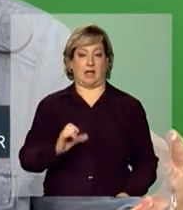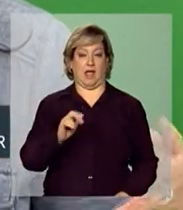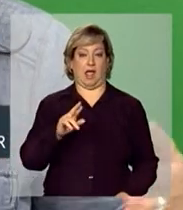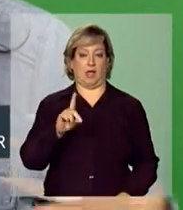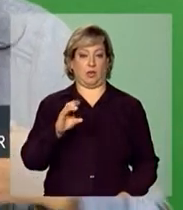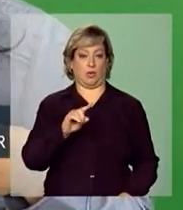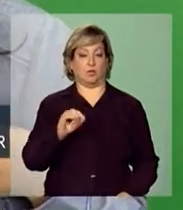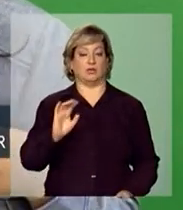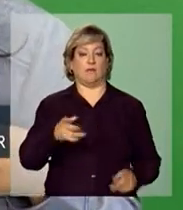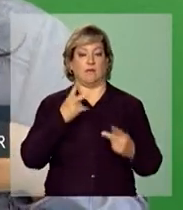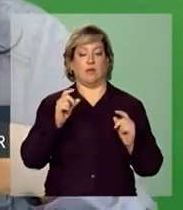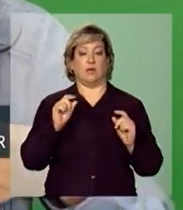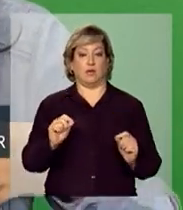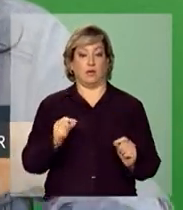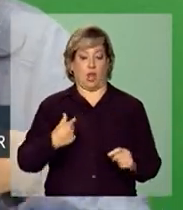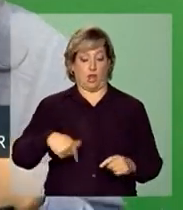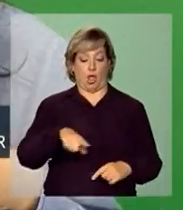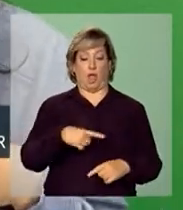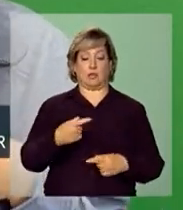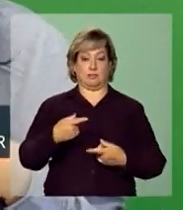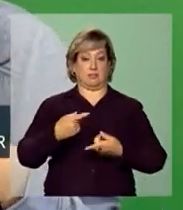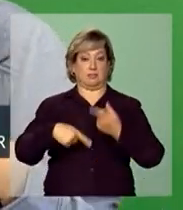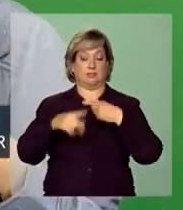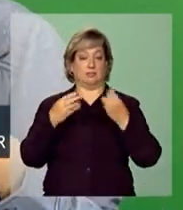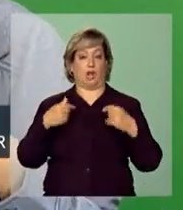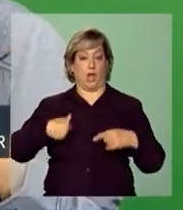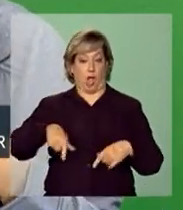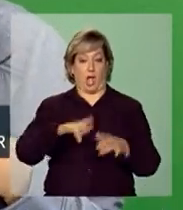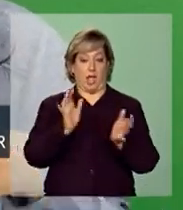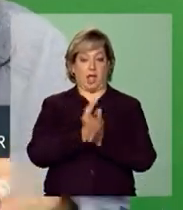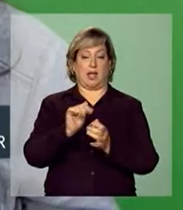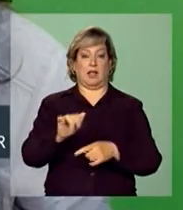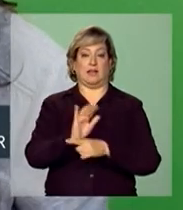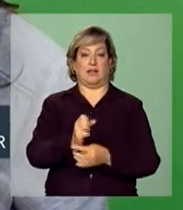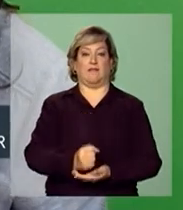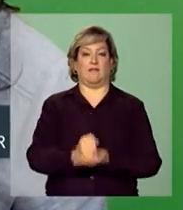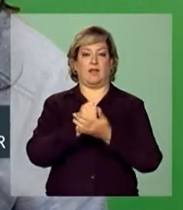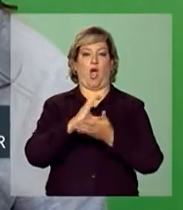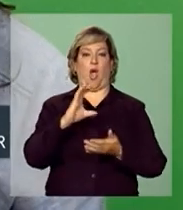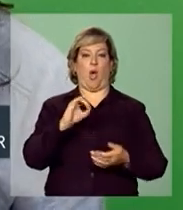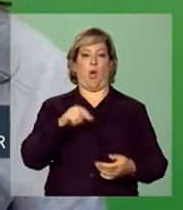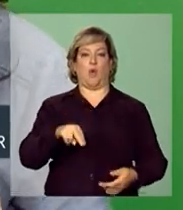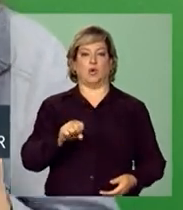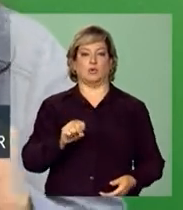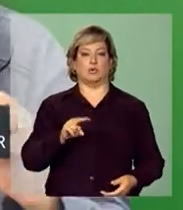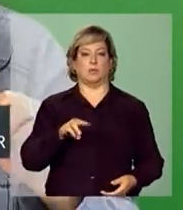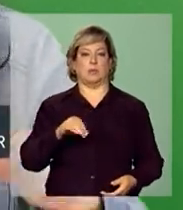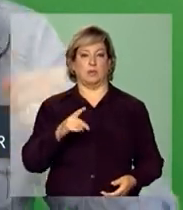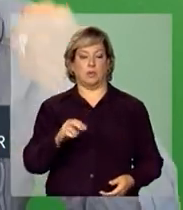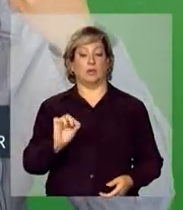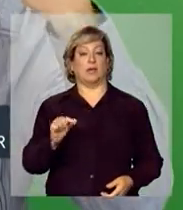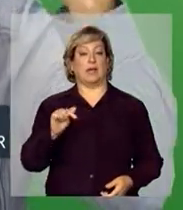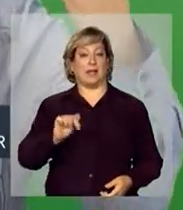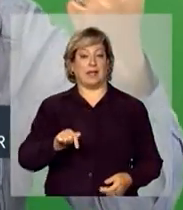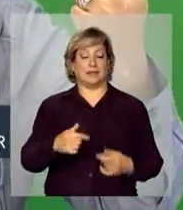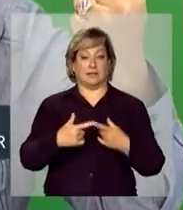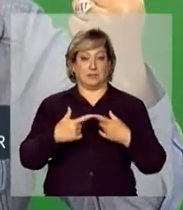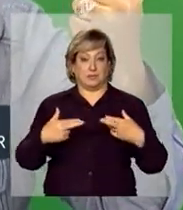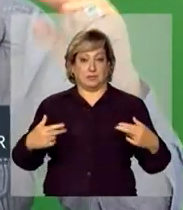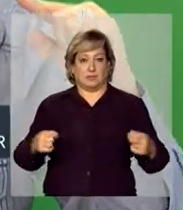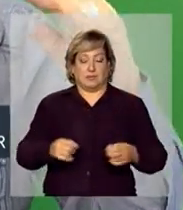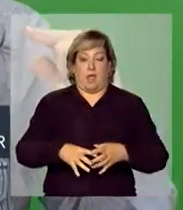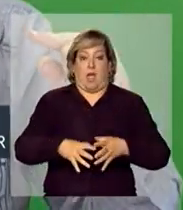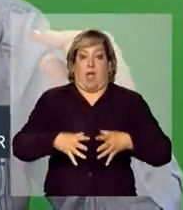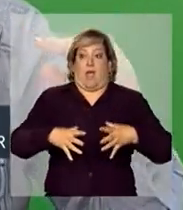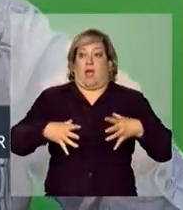salto que se dá hoje para nós que somos da área de Defesa do Consumidor é que essas ações tomam uma proporção